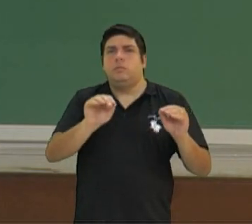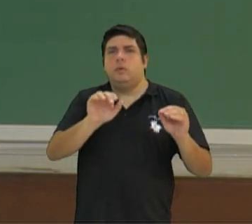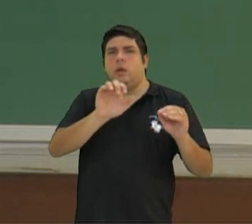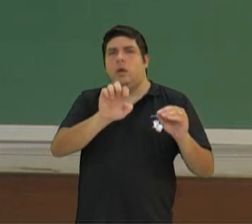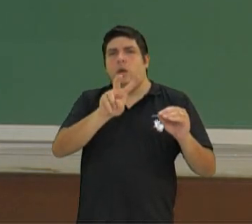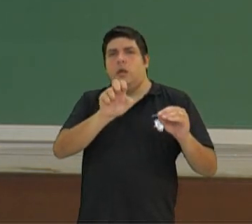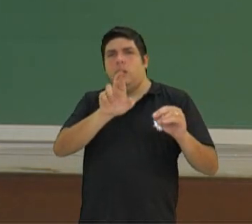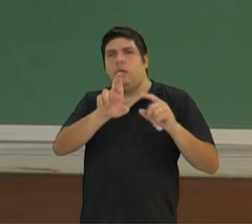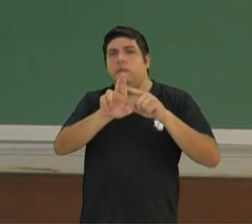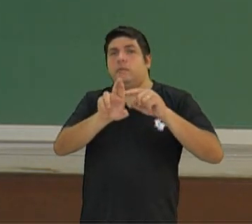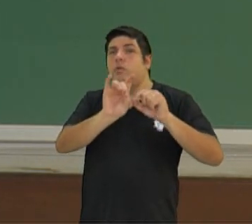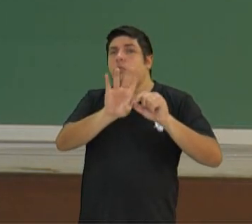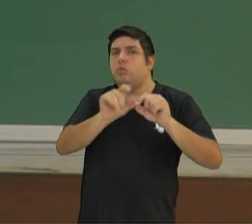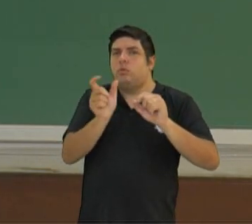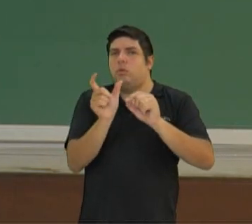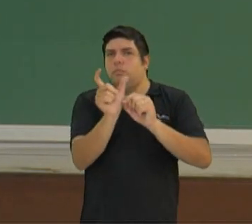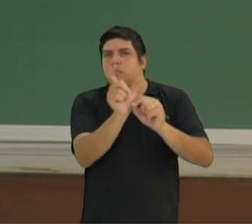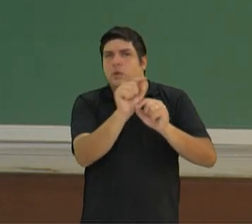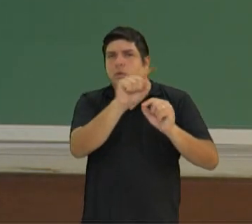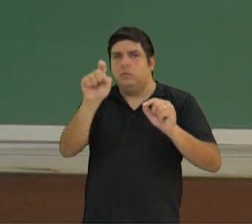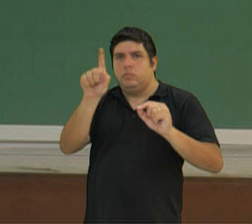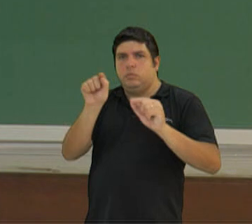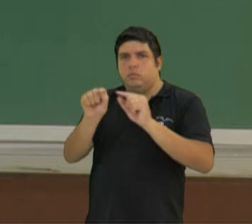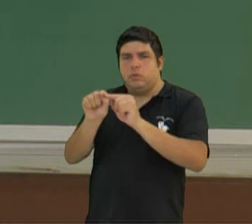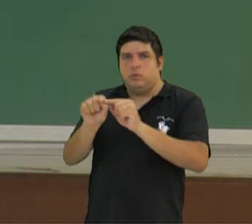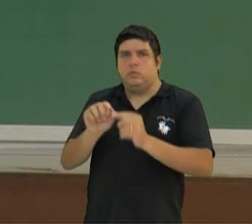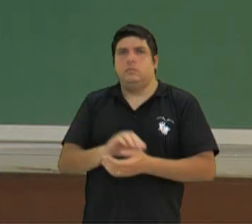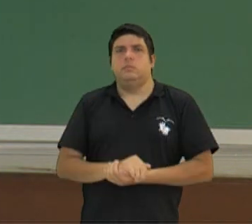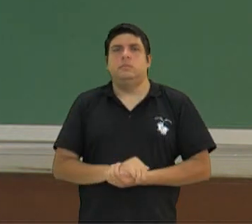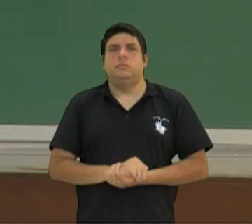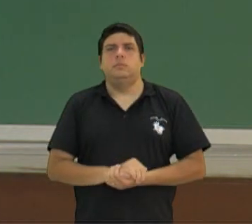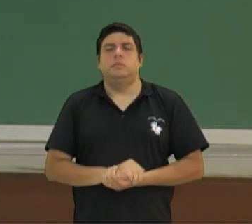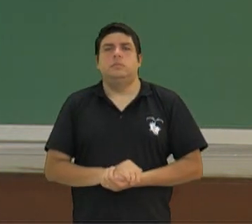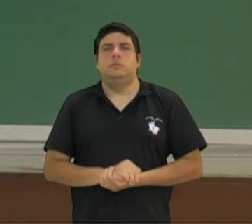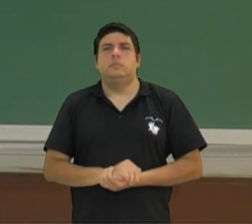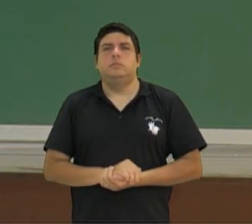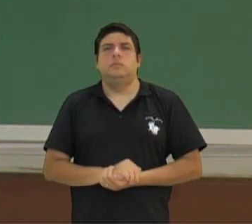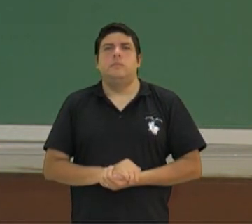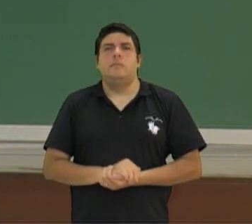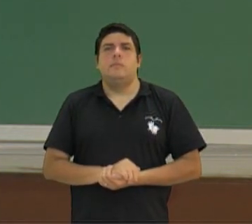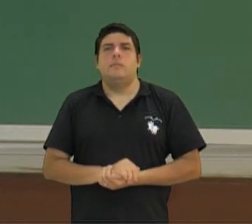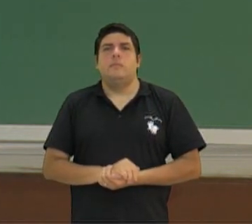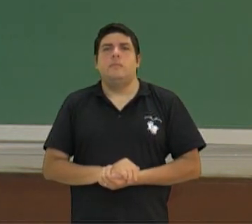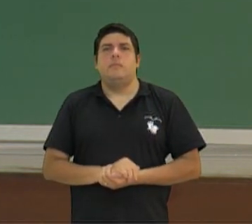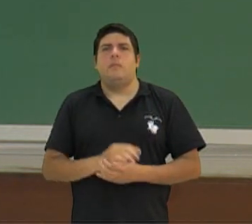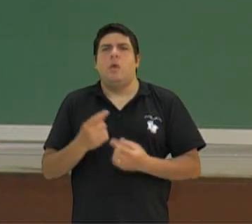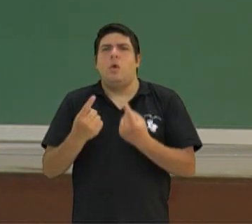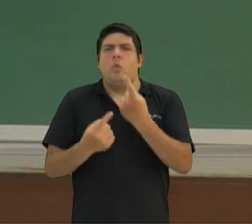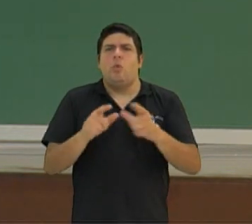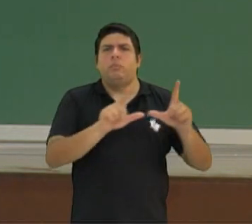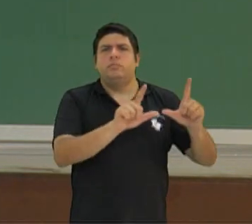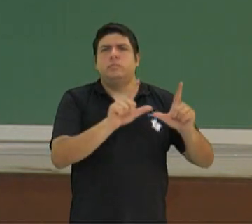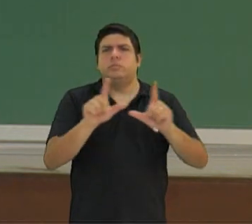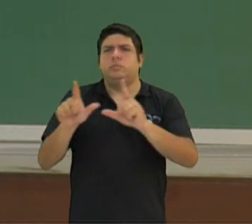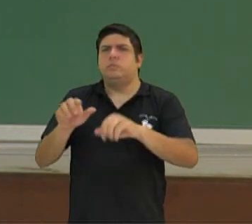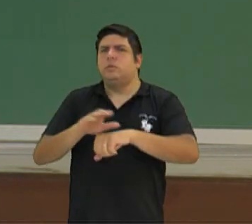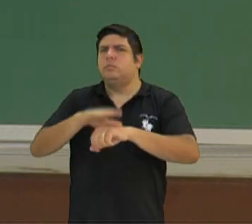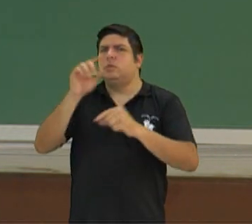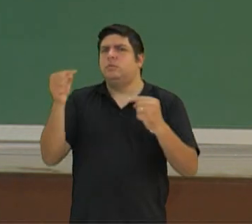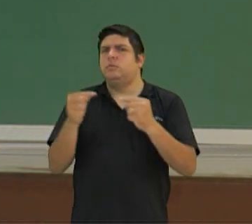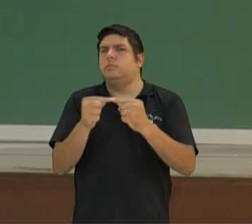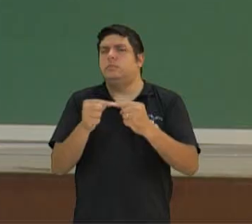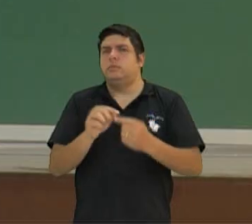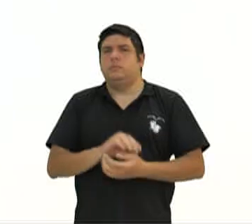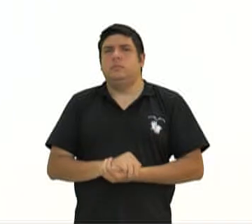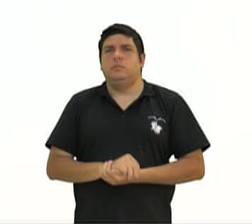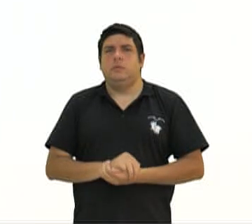na pergunta, e no caso o already na resposta. Qual a imagem que melhor representa este feriado, pessoal?